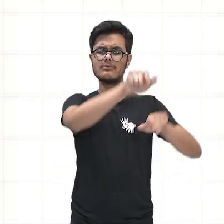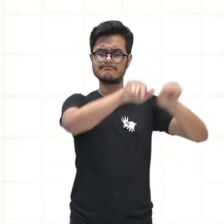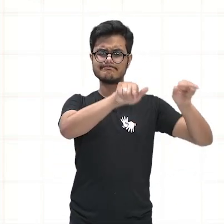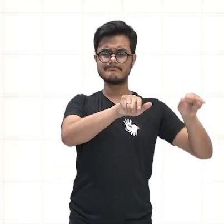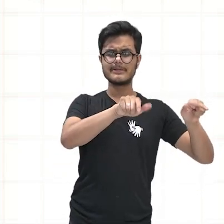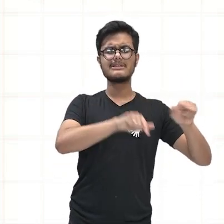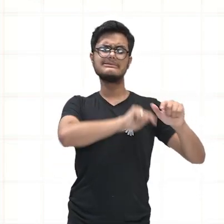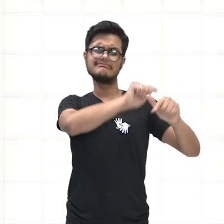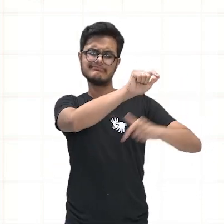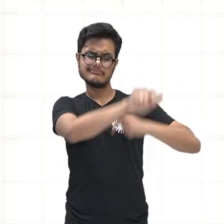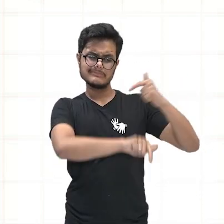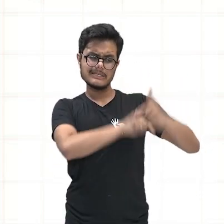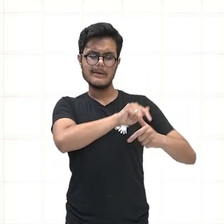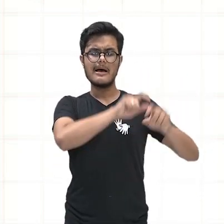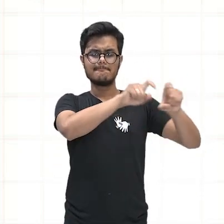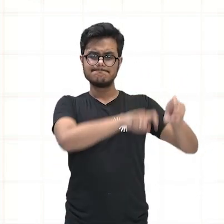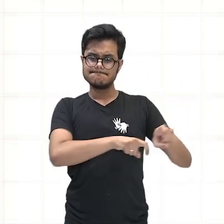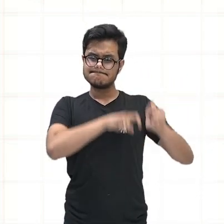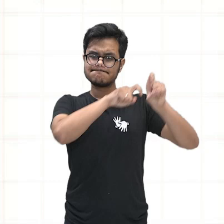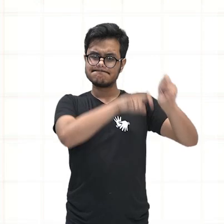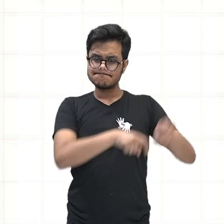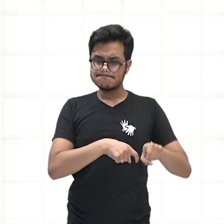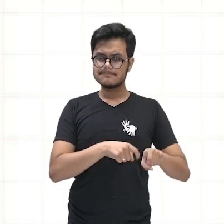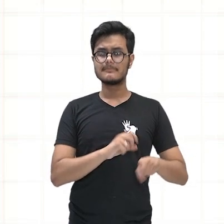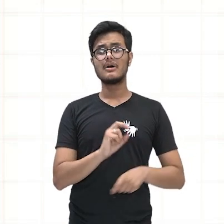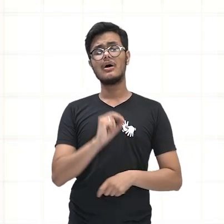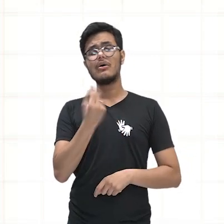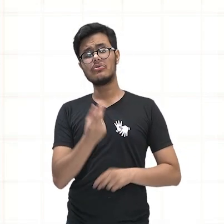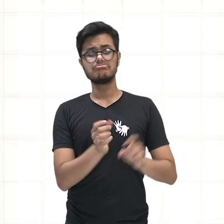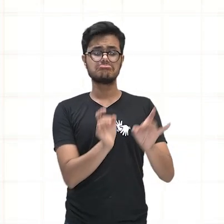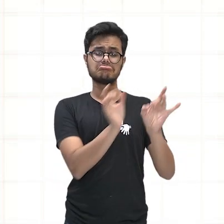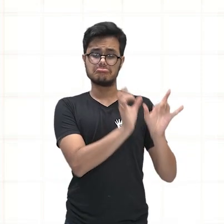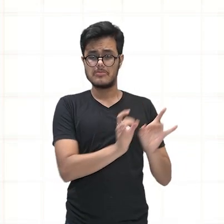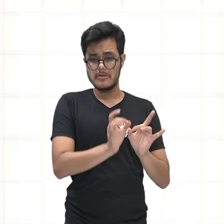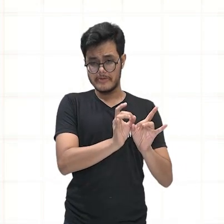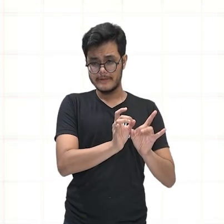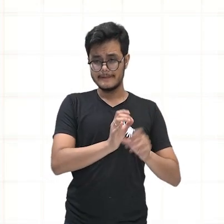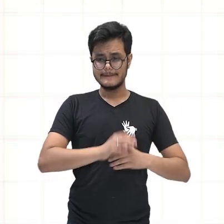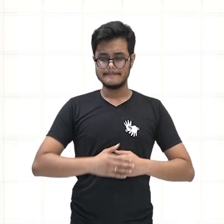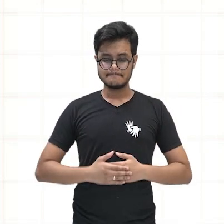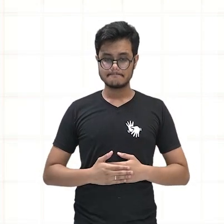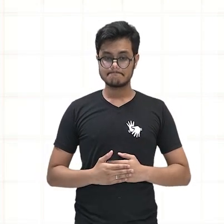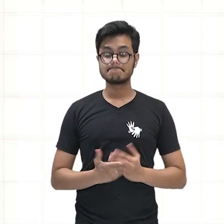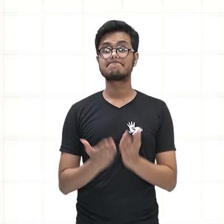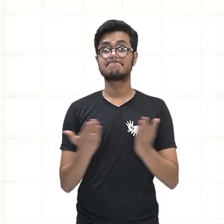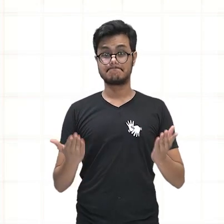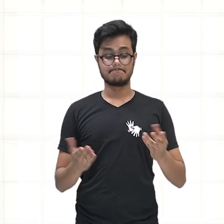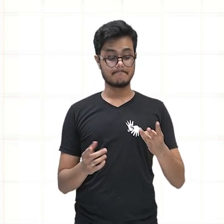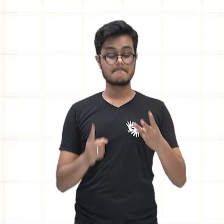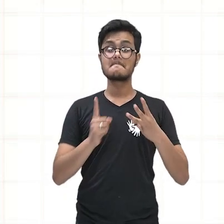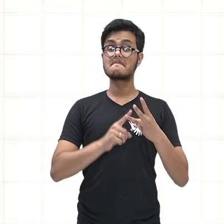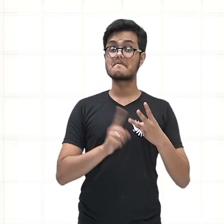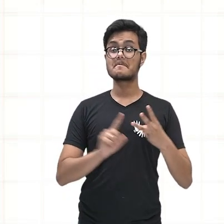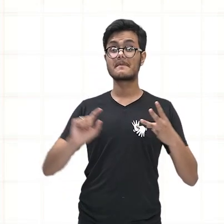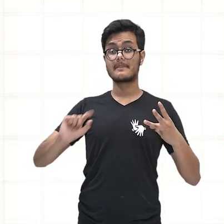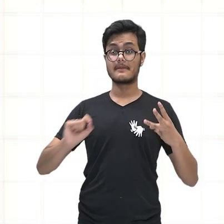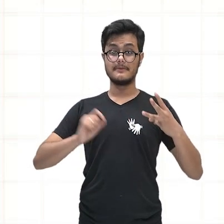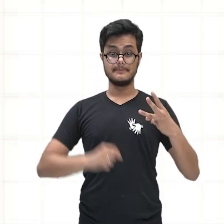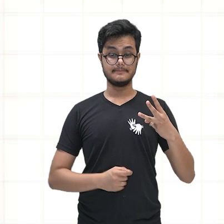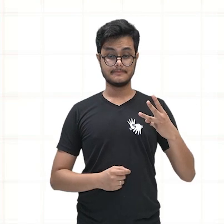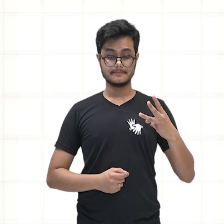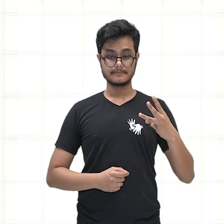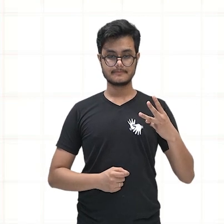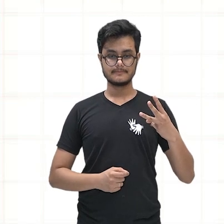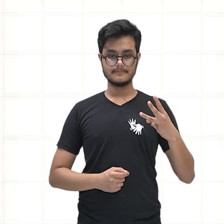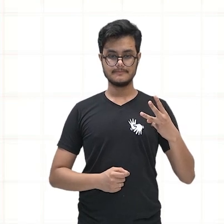agricultores artesãos ou Mercadores além dos plebeus e dos patrícios Nós vamos ter